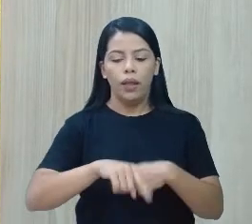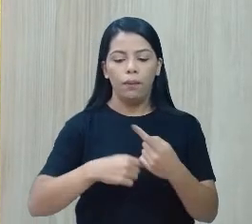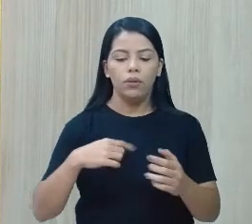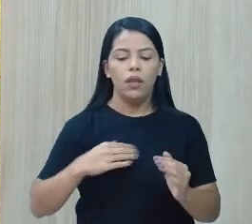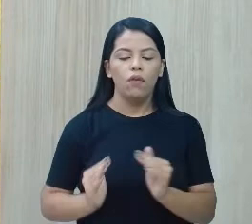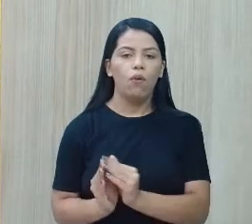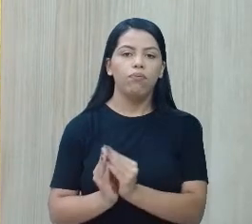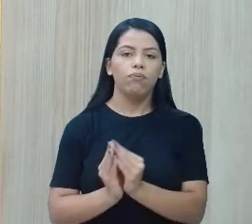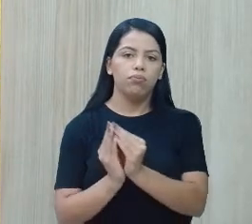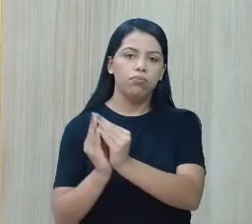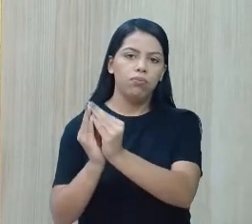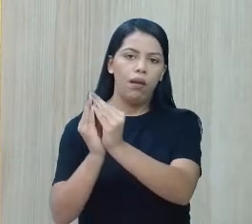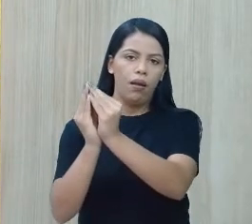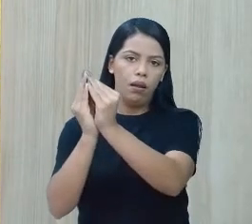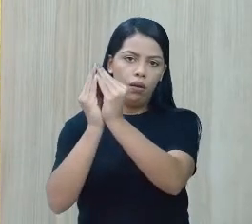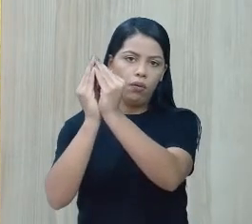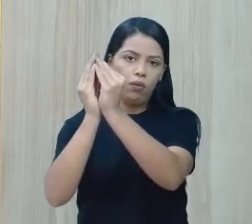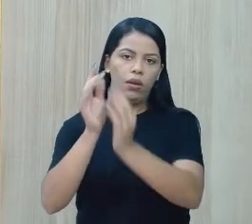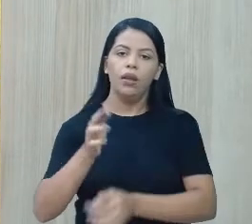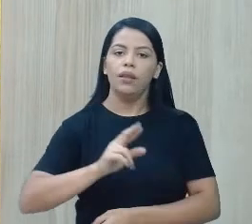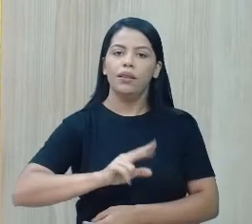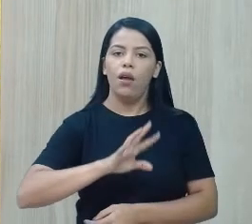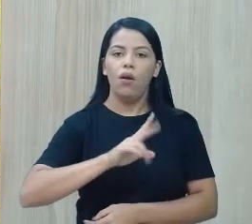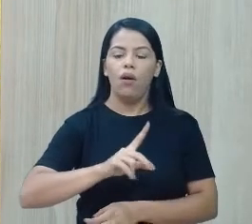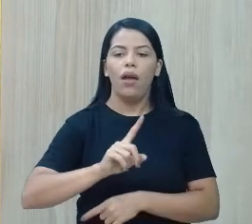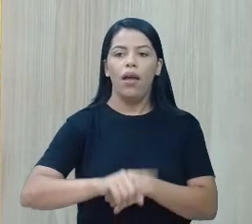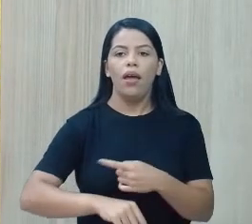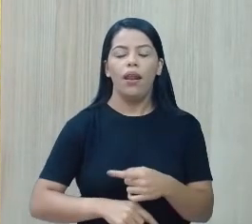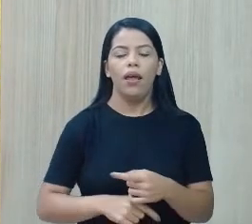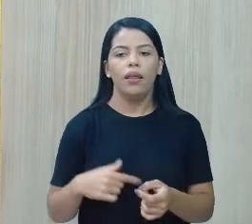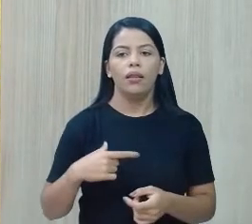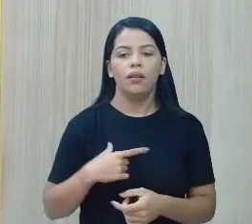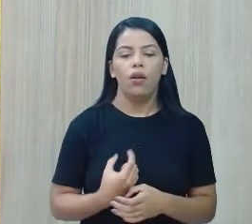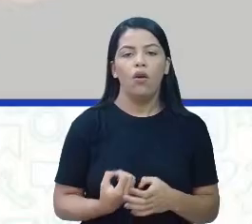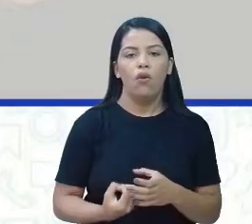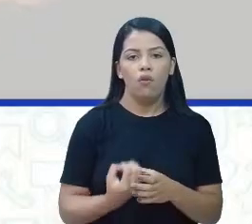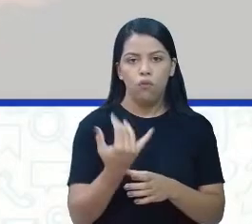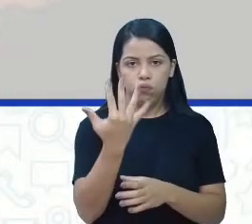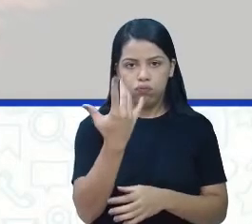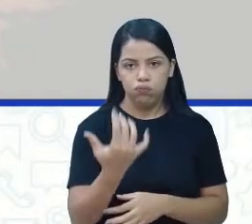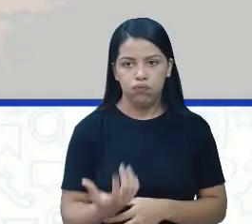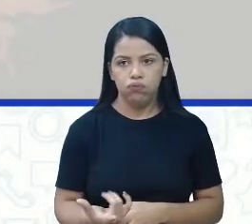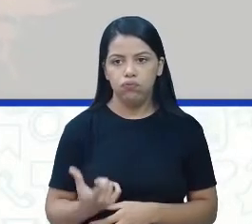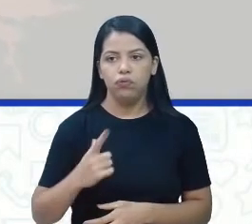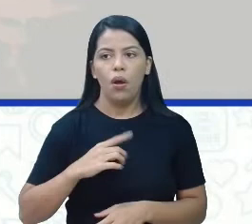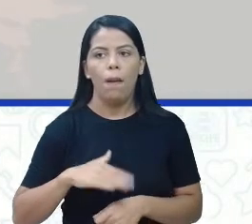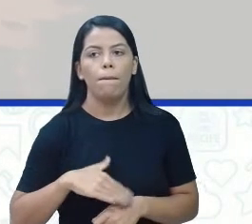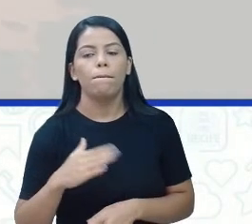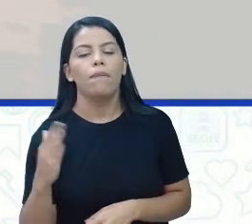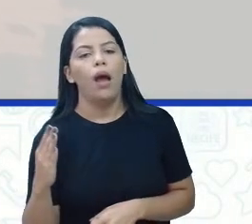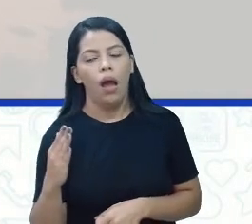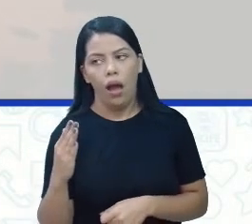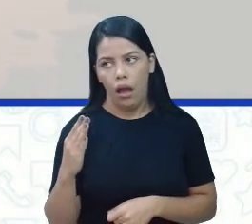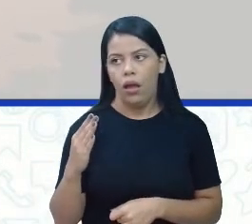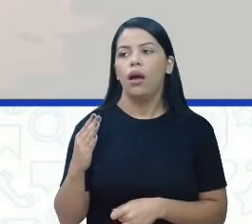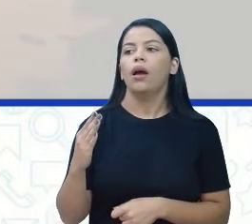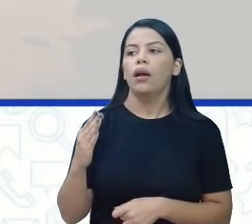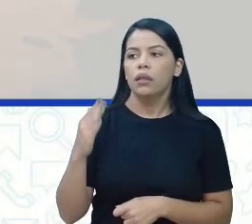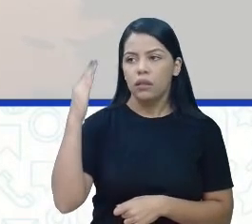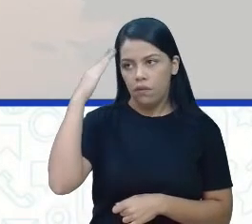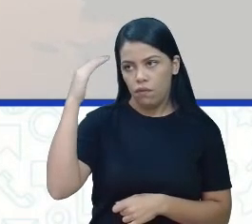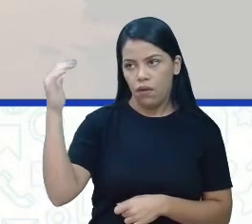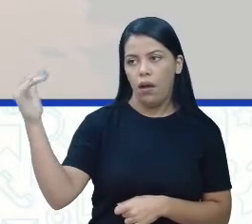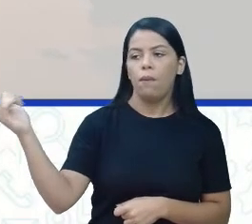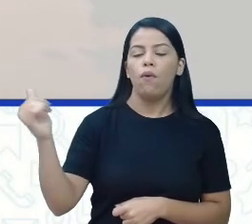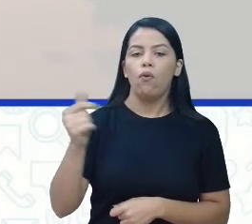dirigível, né? Sim. Que é esse primeiro. Depois o dirigível, que teve o mais famoso, o Zeppelin. Zeppelin. E que esteve aqui em Recife, né?